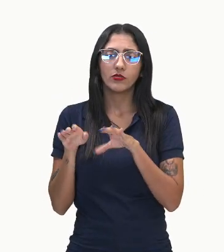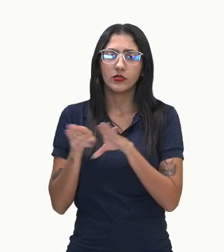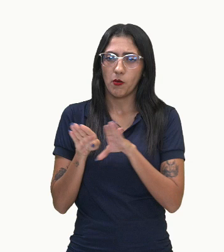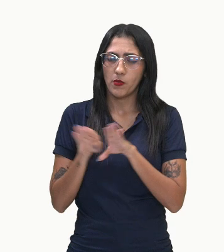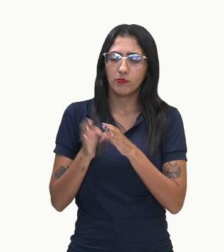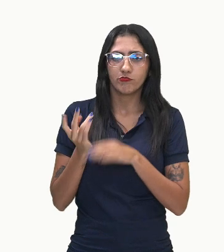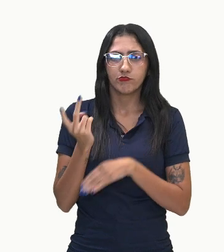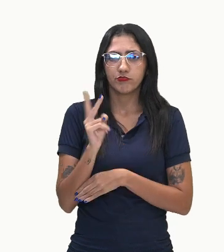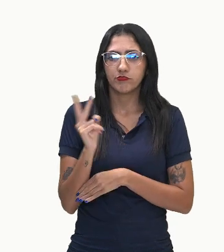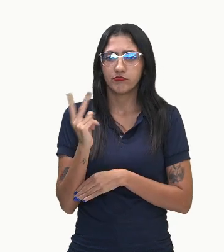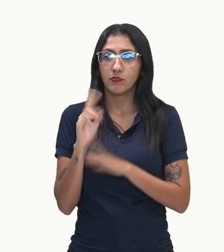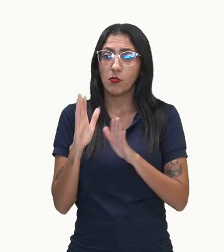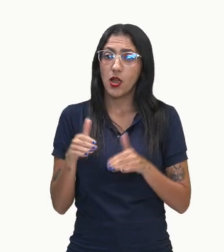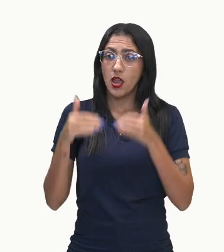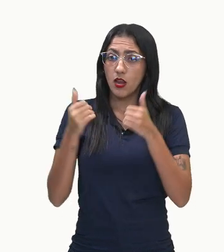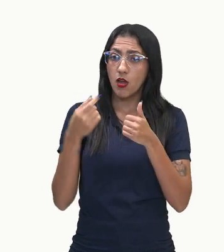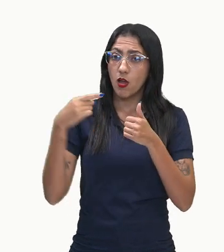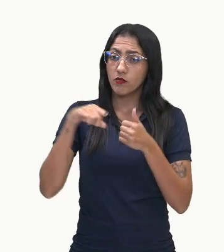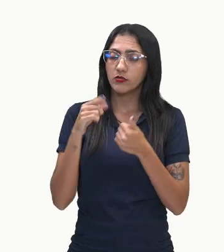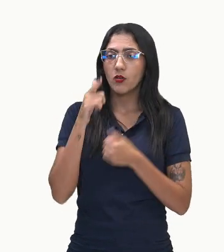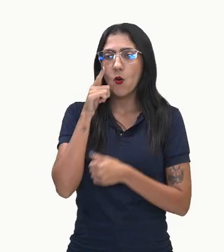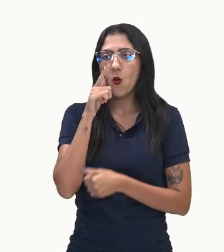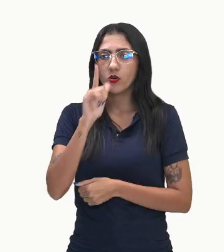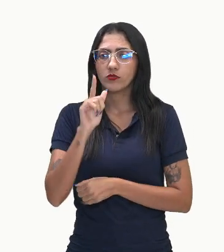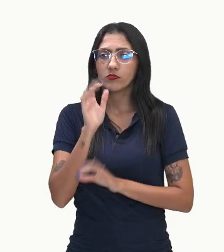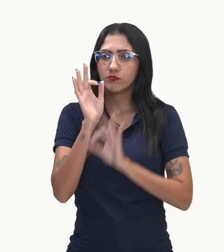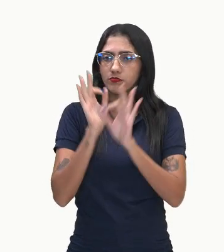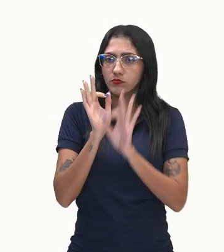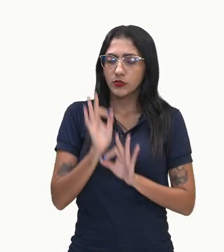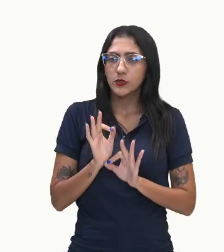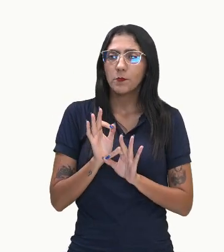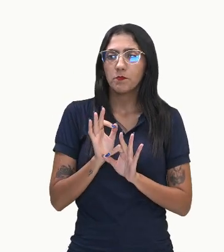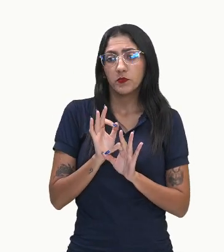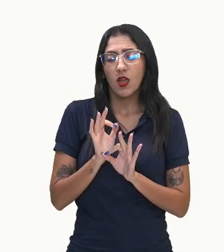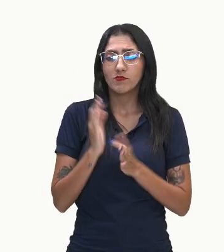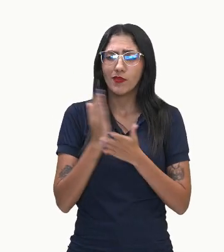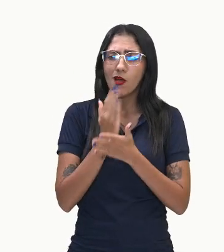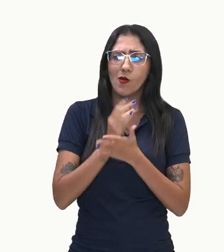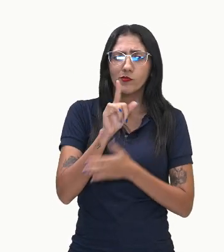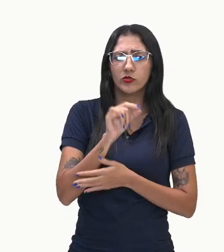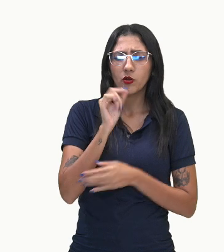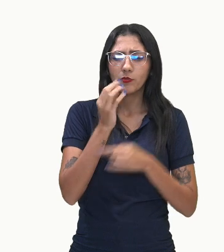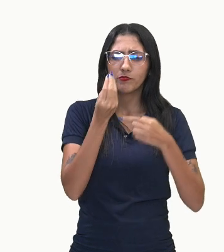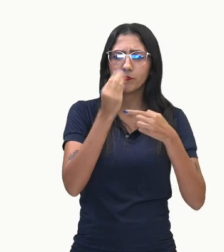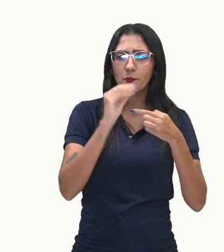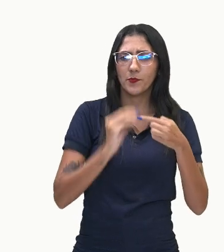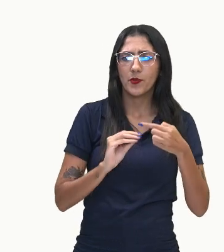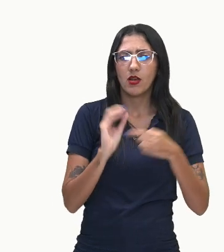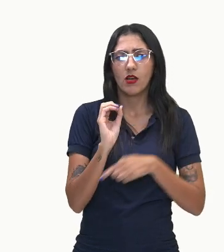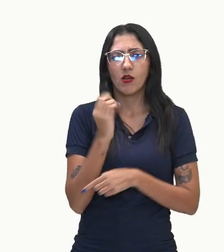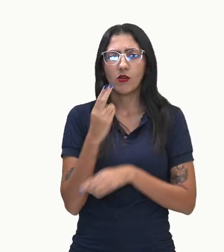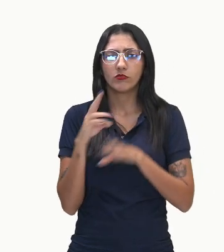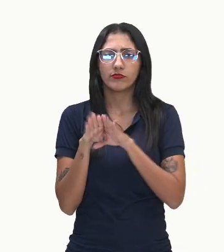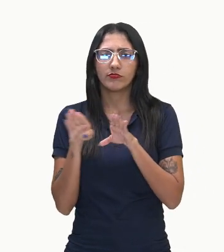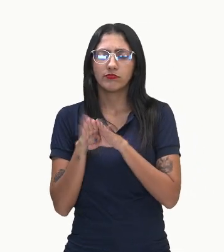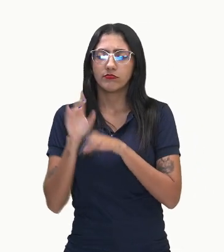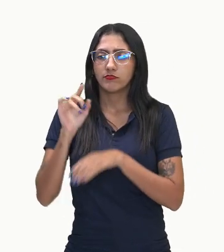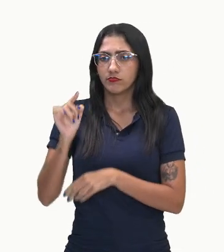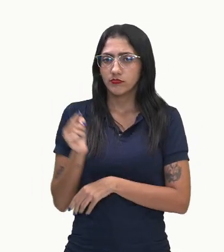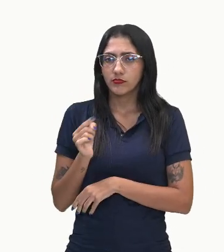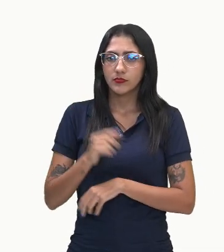a forma mais tranquila de você trabalhar? Tem gente que gosta de trabalhar com fração, tem gente que gosta de trabalhar com a forma